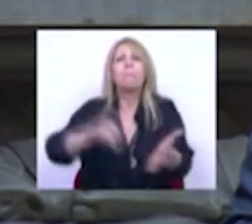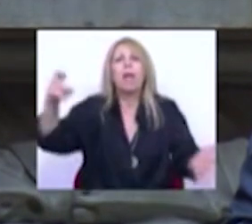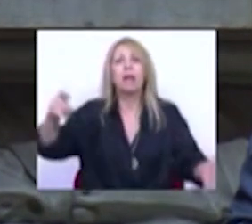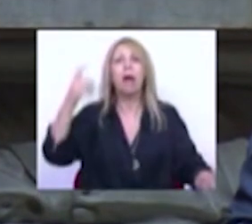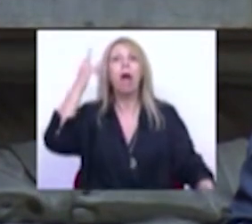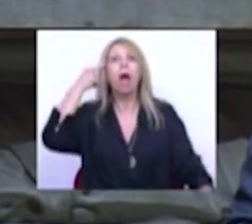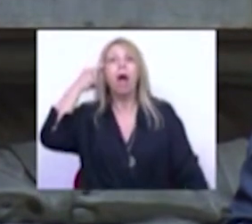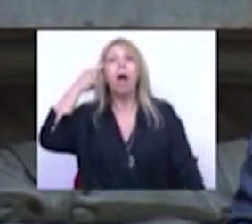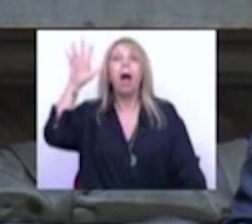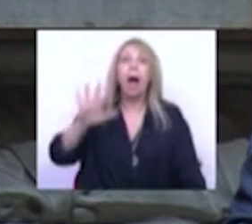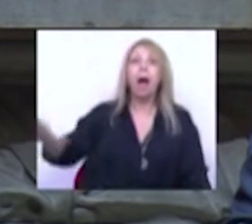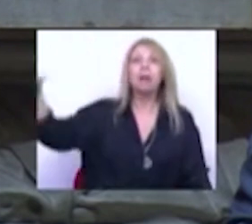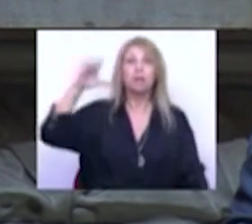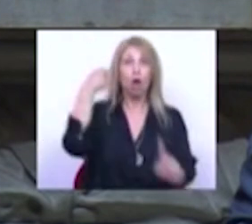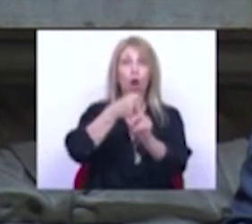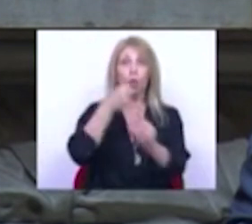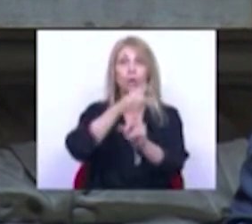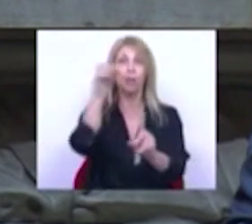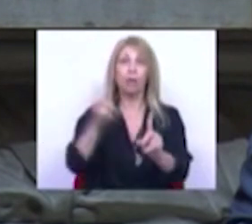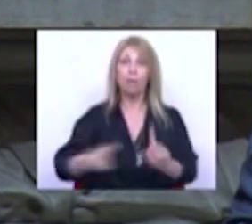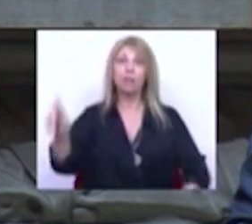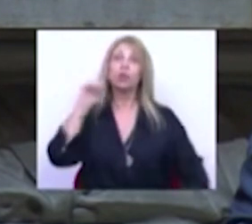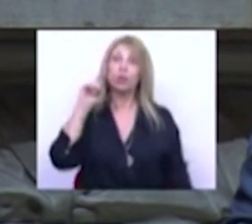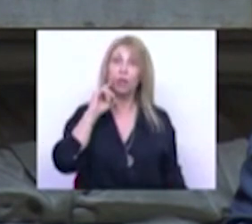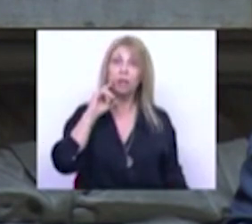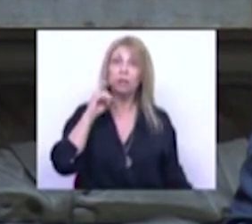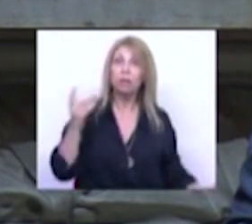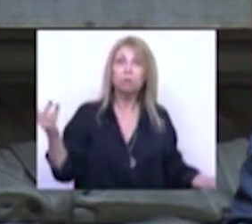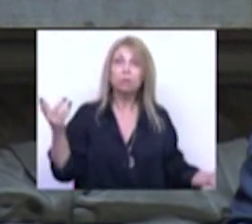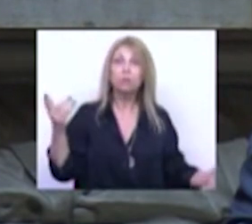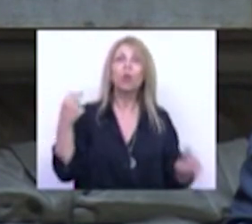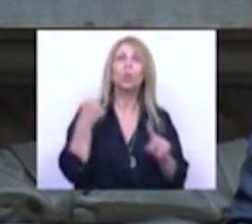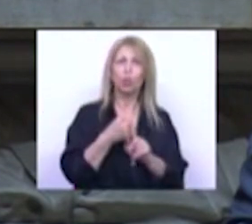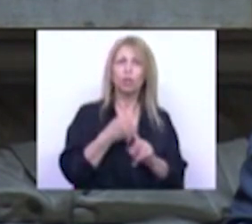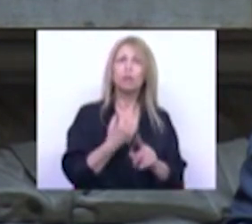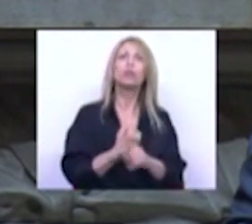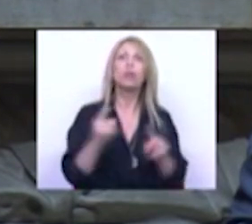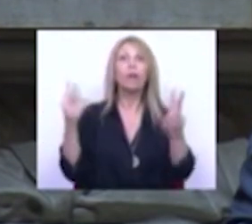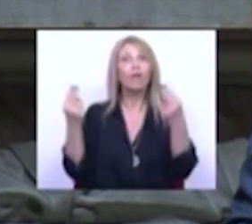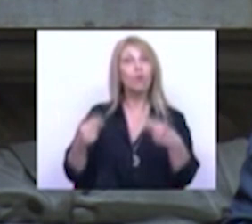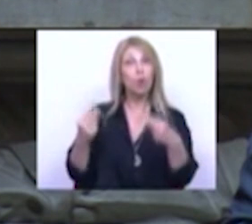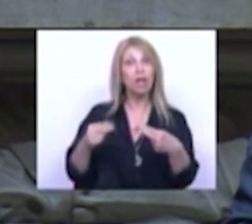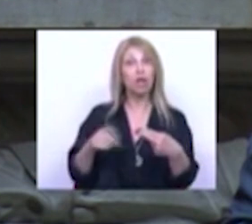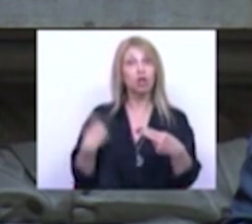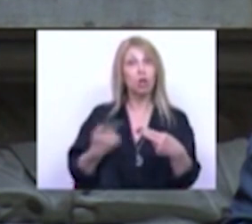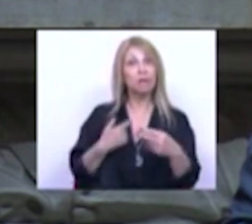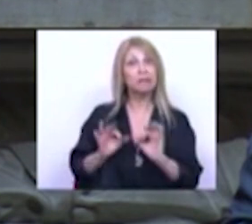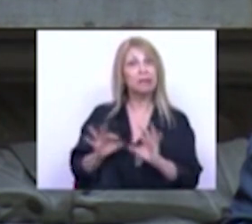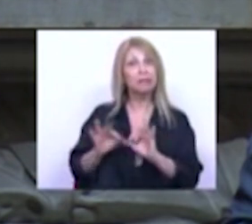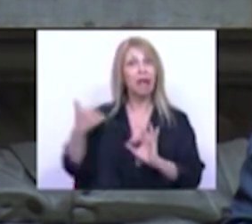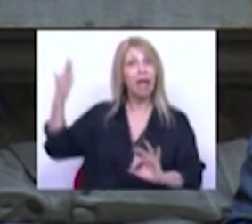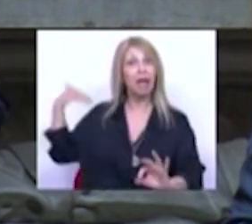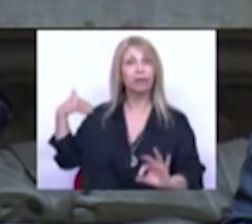se luta pela paz e a segurança? Luta-se, porque as nossas fronteiras já não são as que foram. Porque